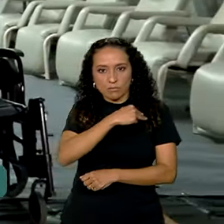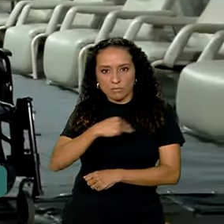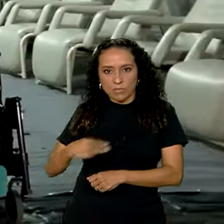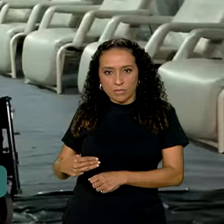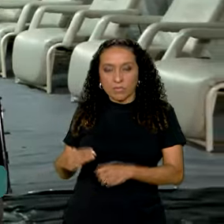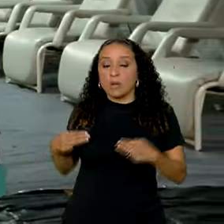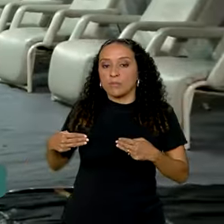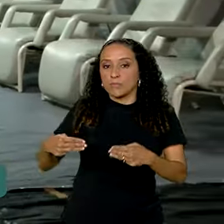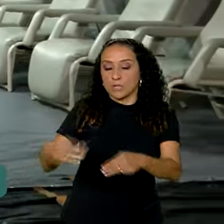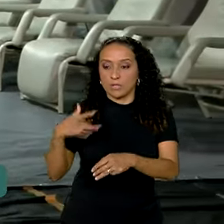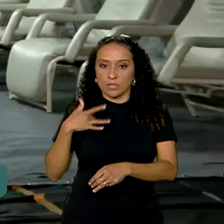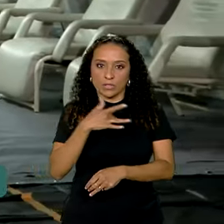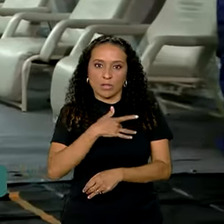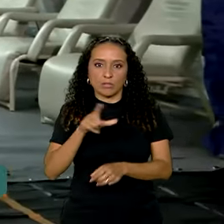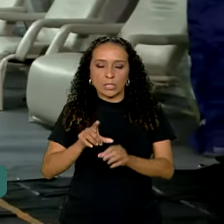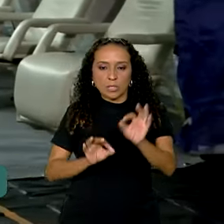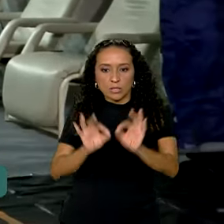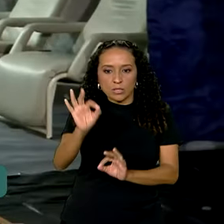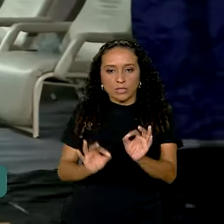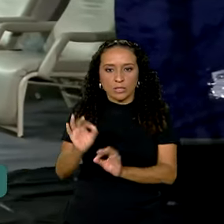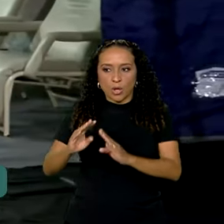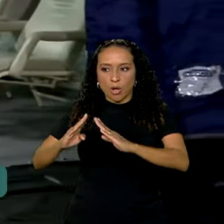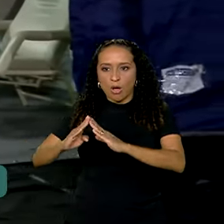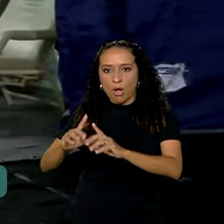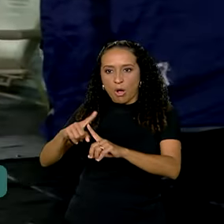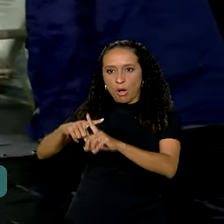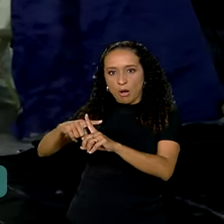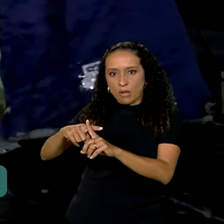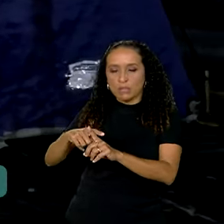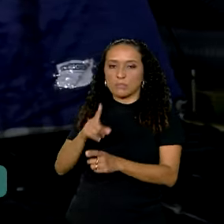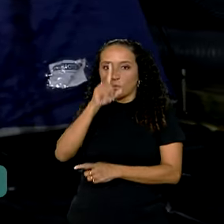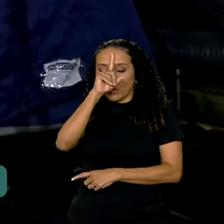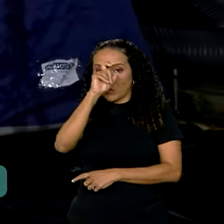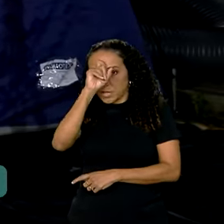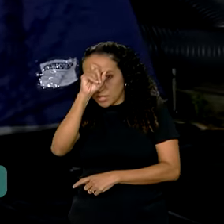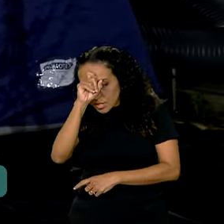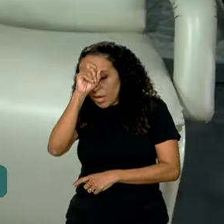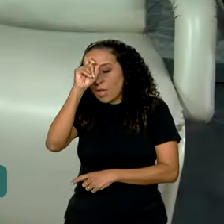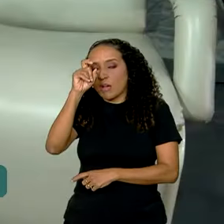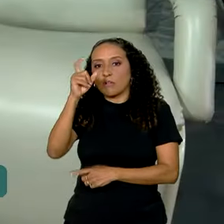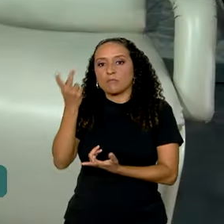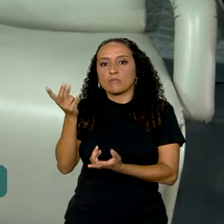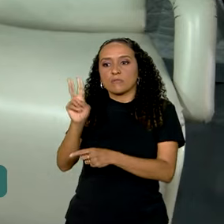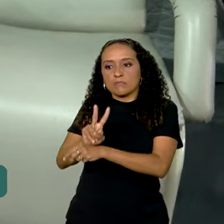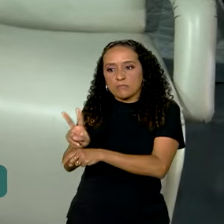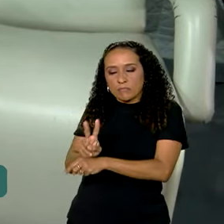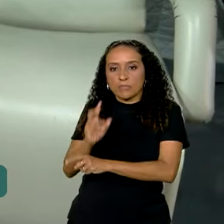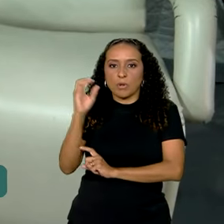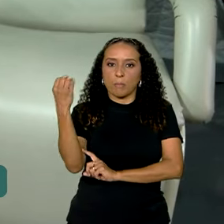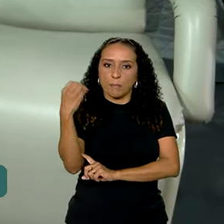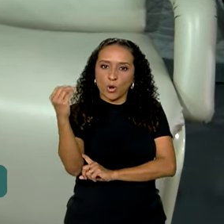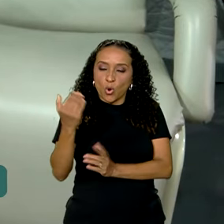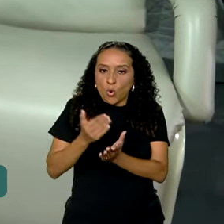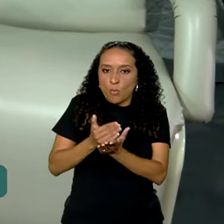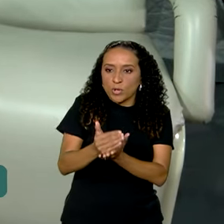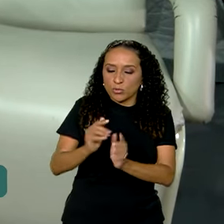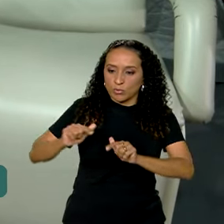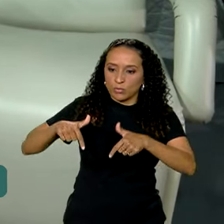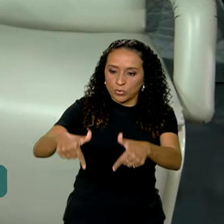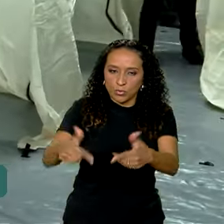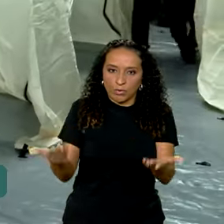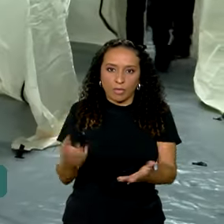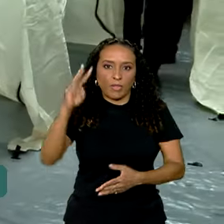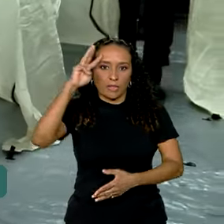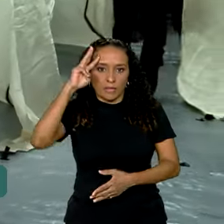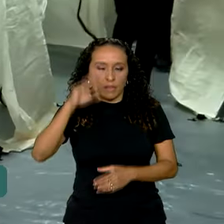da Saúde está montando hospitais de campanha como este em Porto Alegre, que começou a funcionar nesta